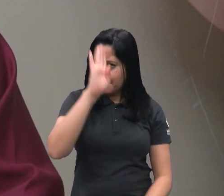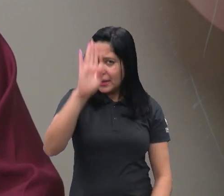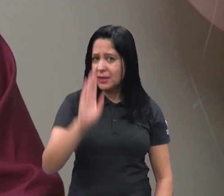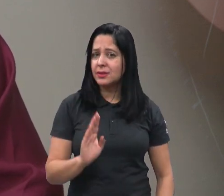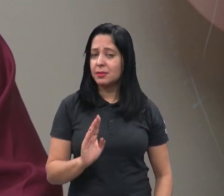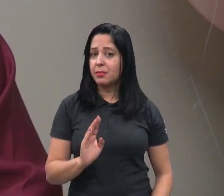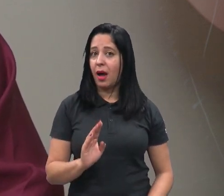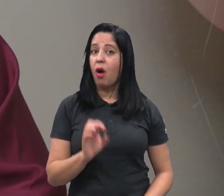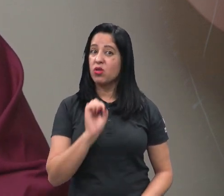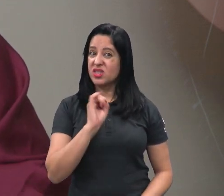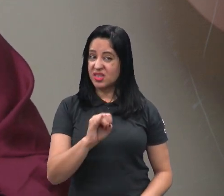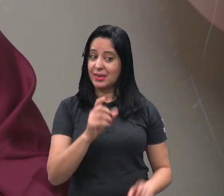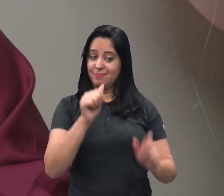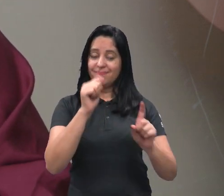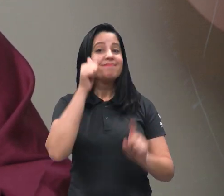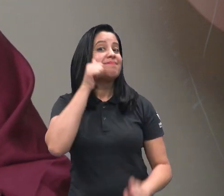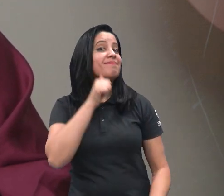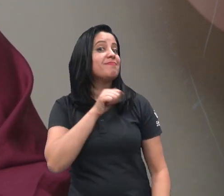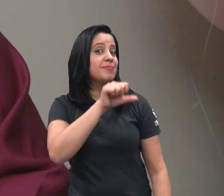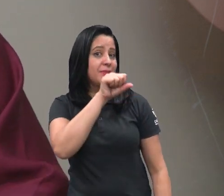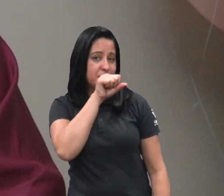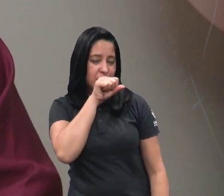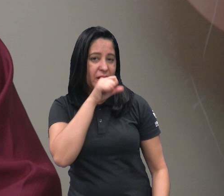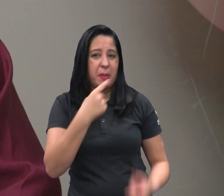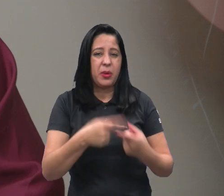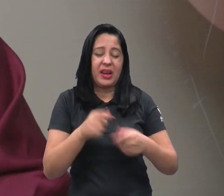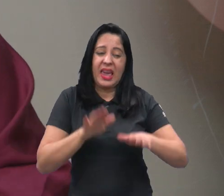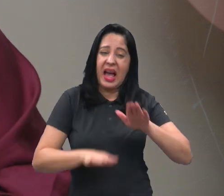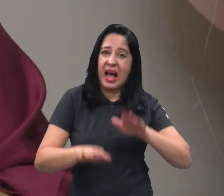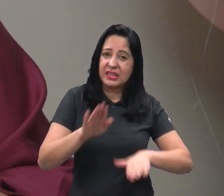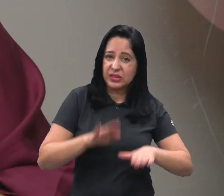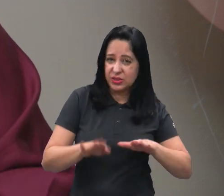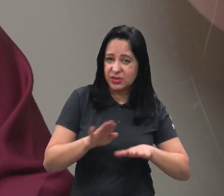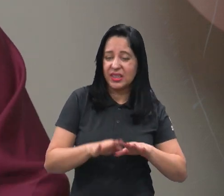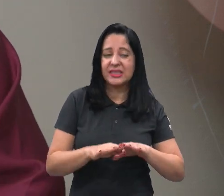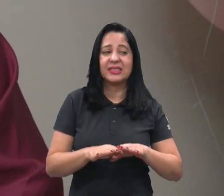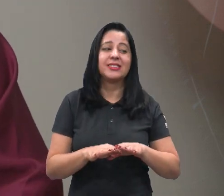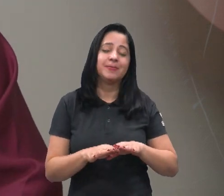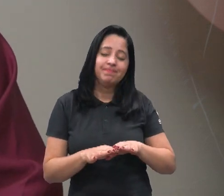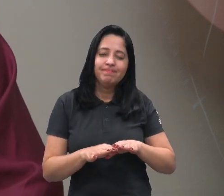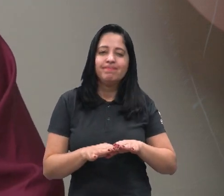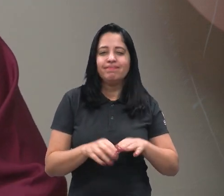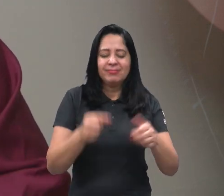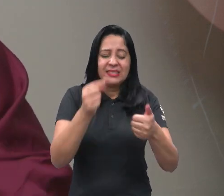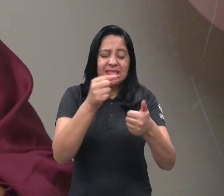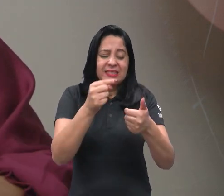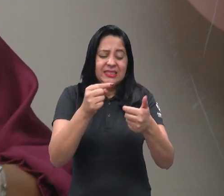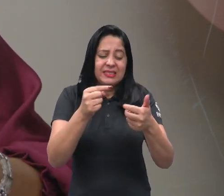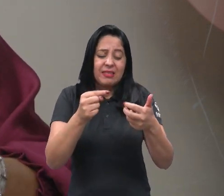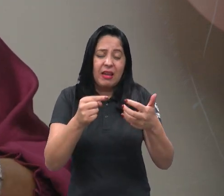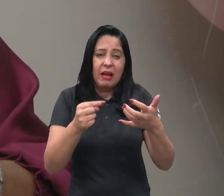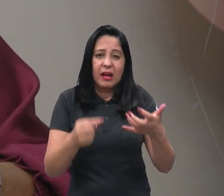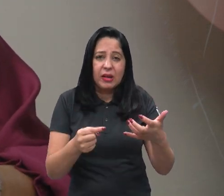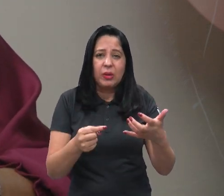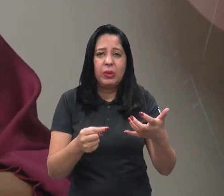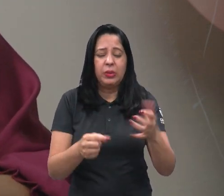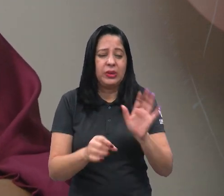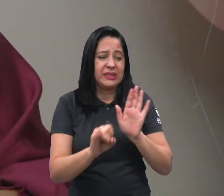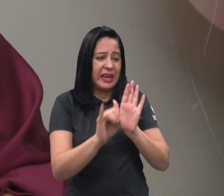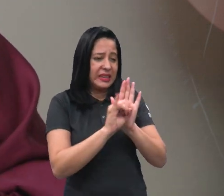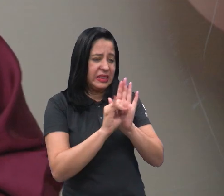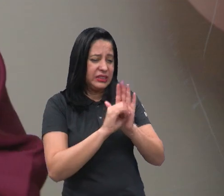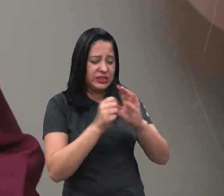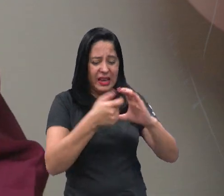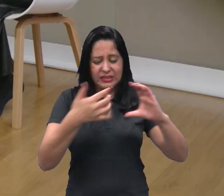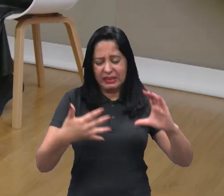da maternidade, quando muitas vezes as próprias necessidades e identidade ficam em segundo